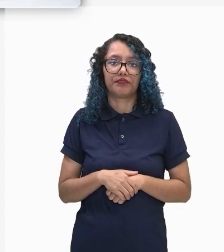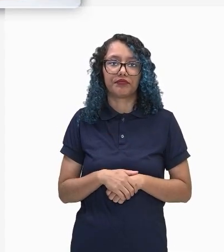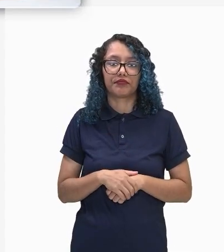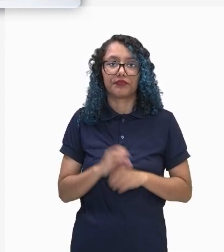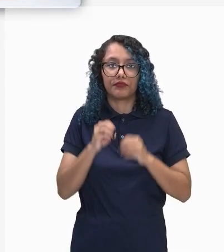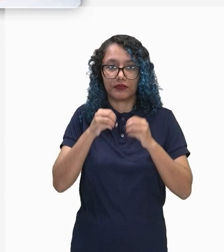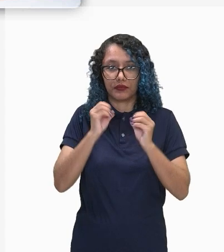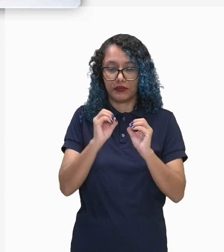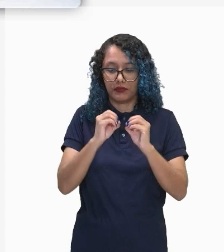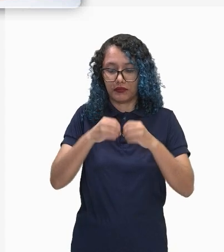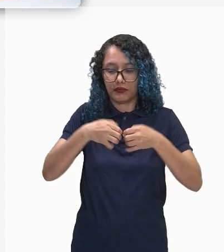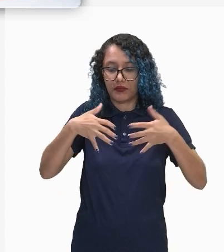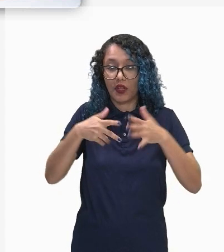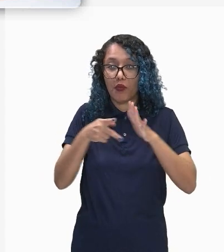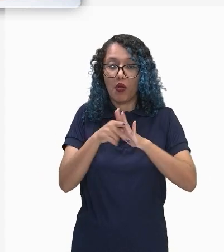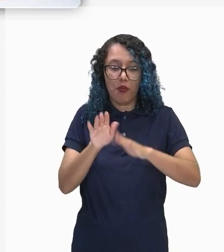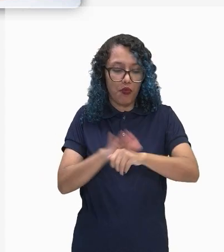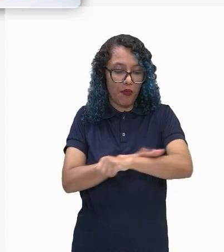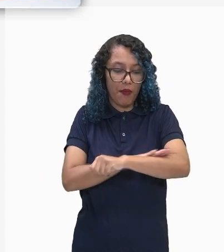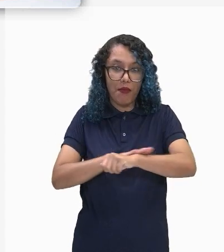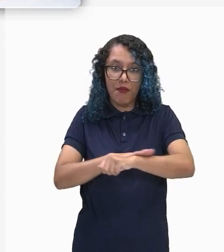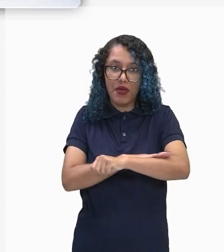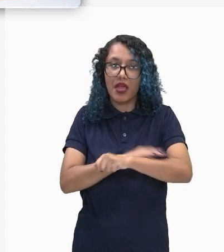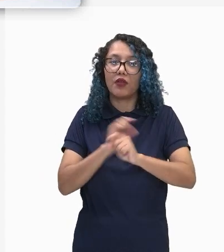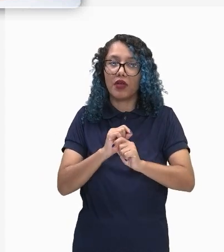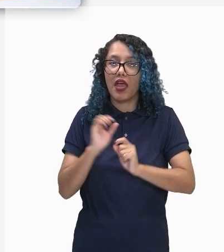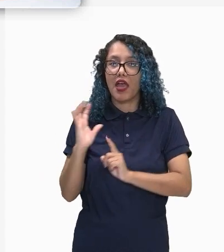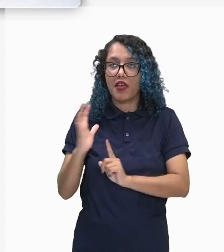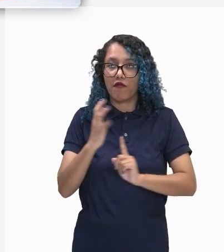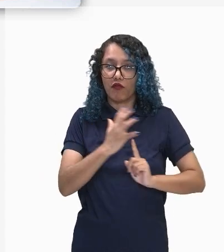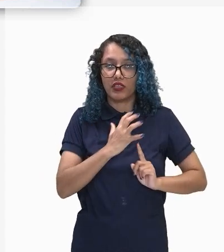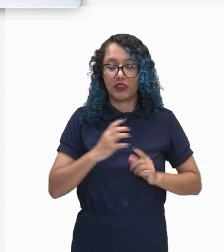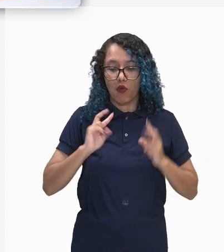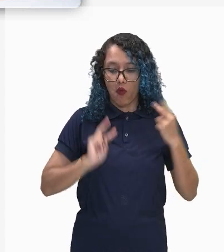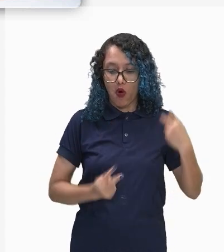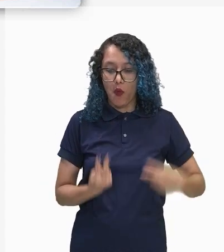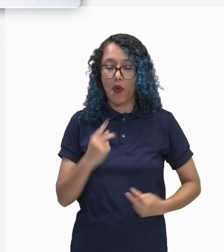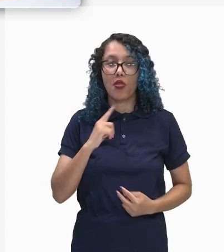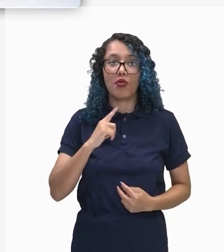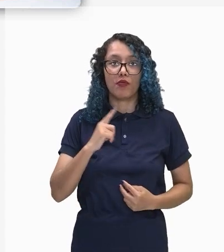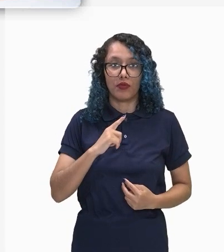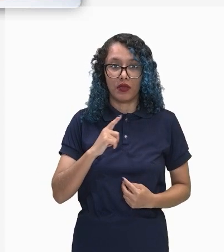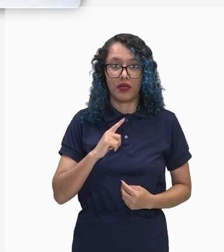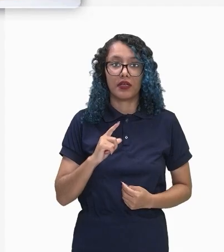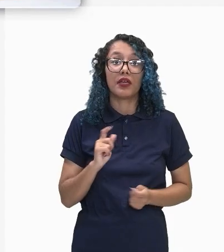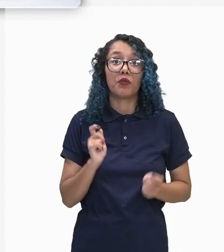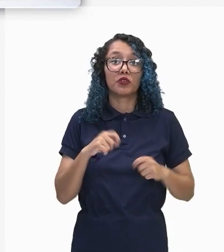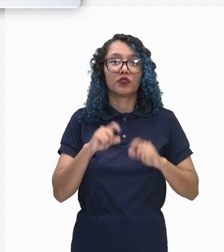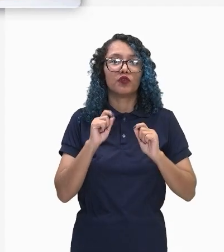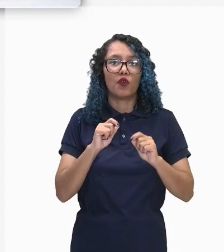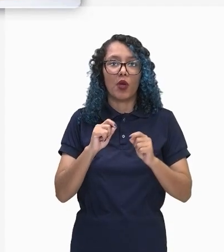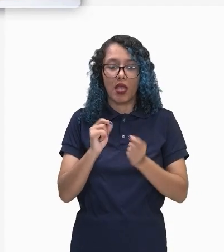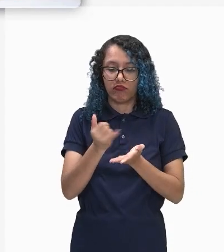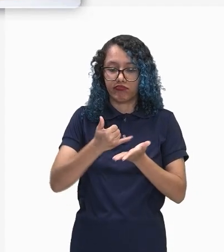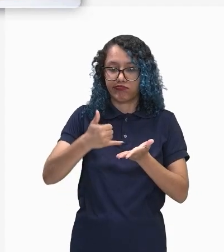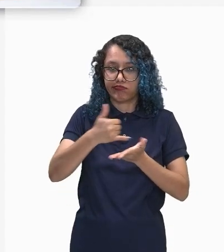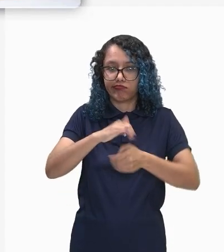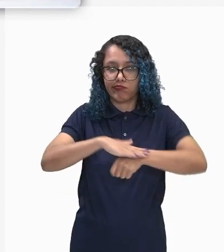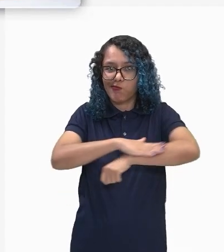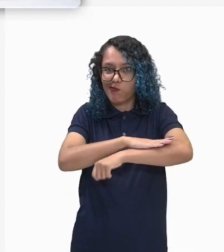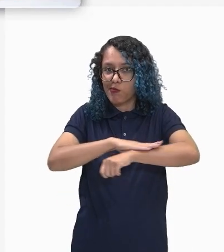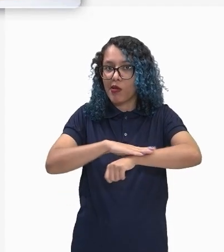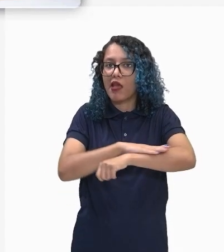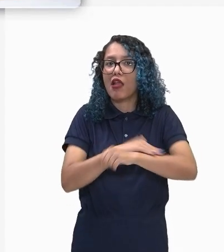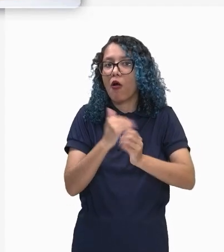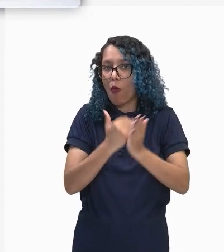mais ativas devido aos hormônios, e isso pode causar o aumento da oleosidade na pele. Então,